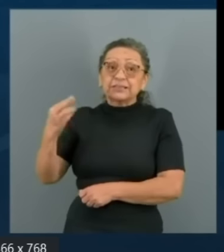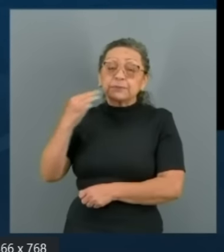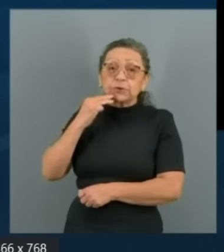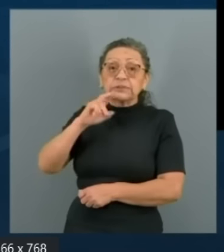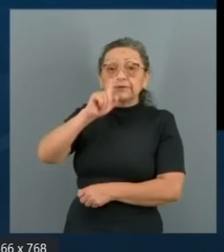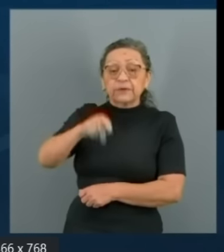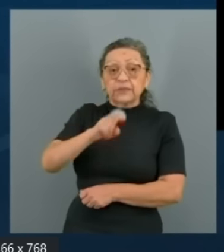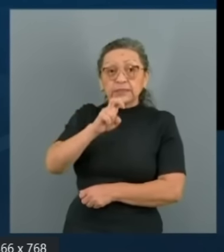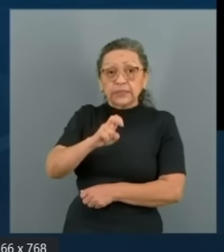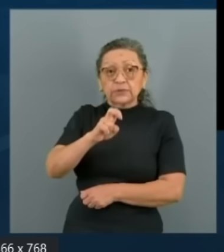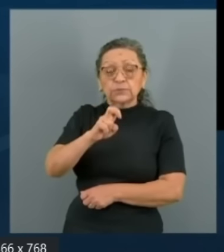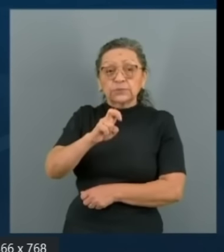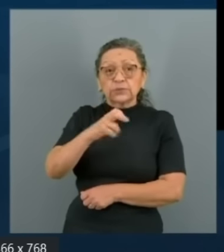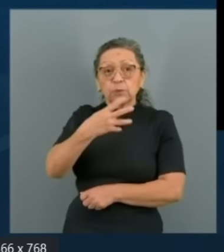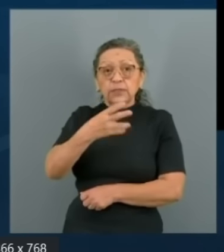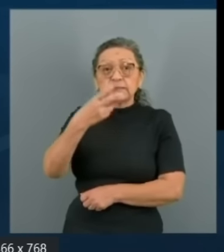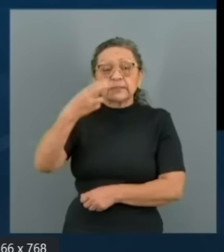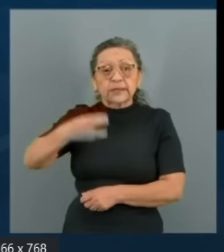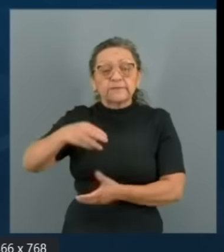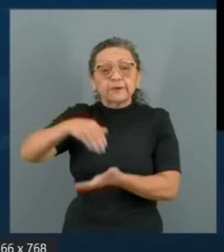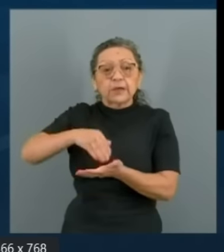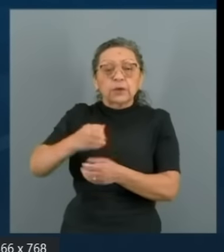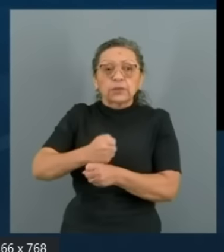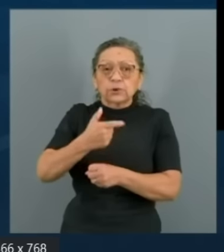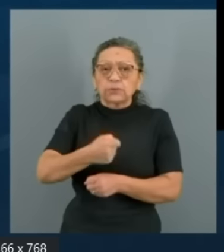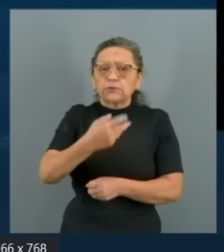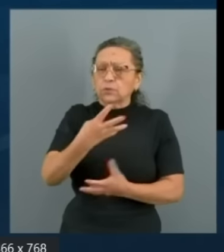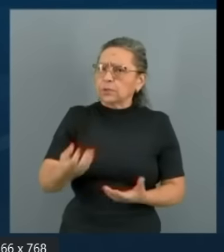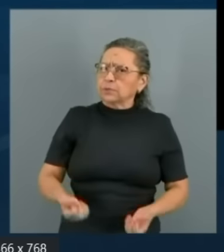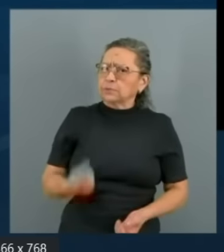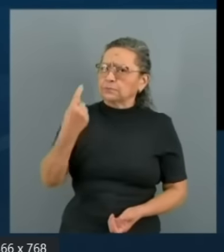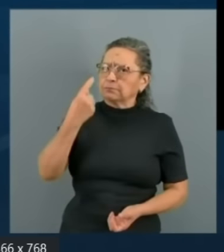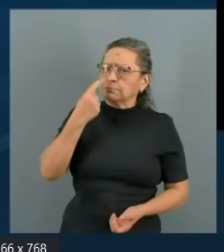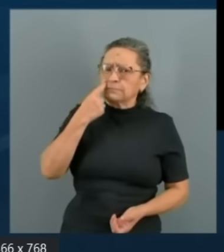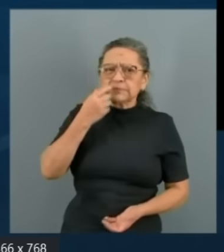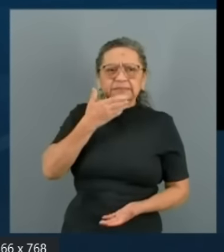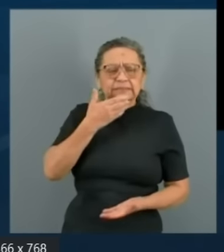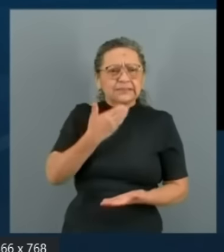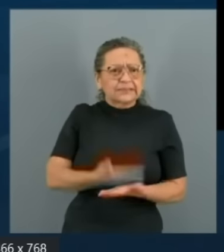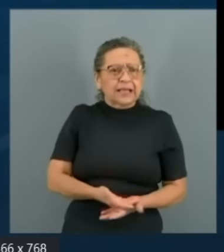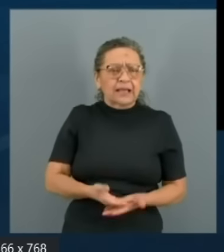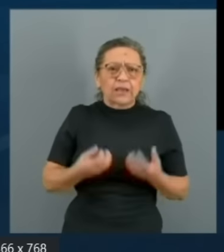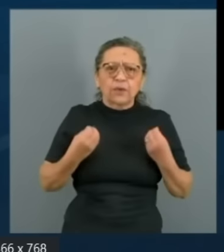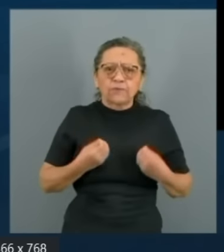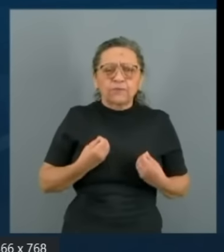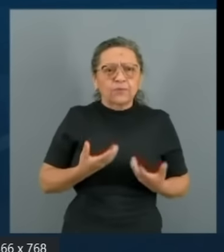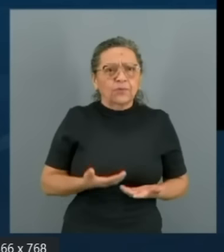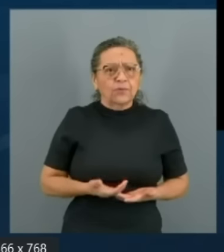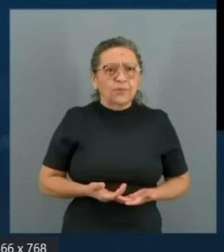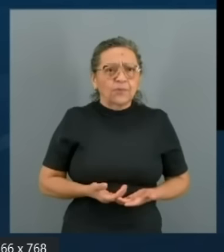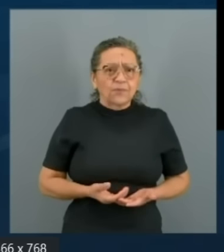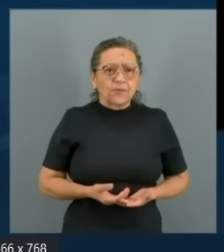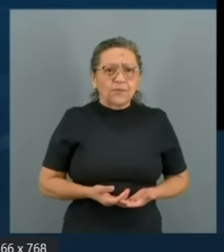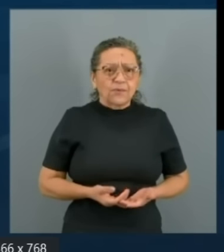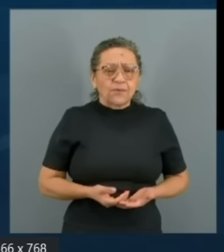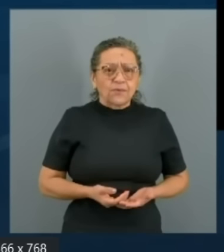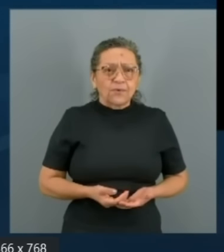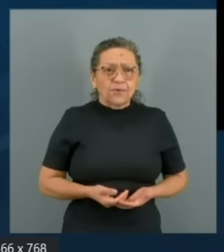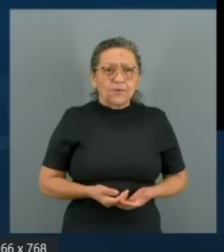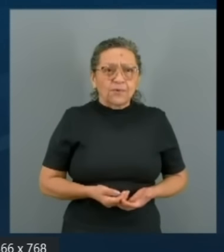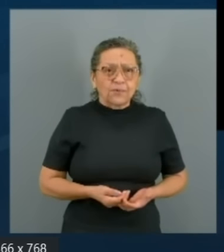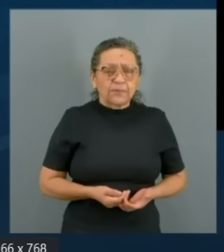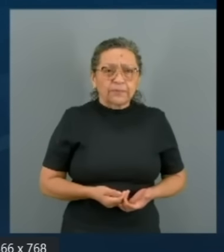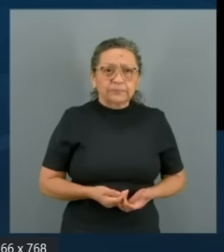7.543.000 no final de 24. Me parece, assim, uma coisa esquisita. Eu vou concluir, eu vou fazer uma